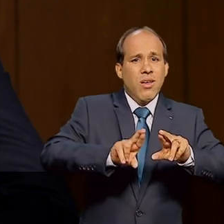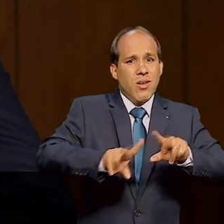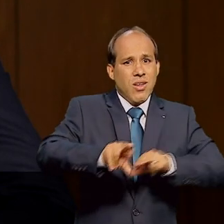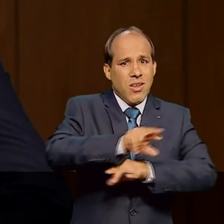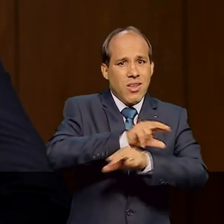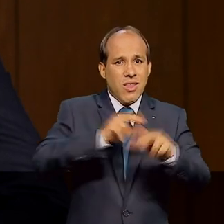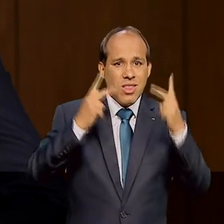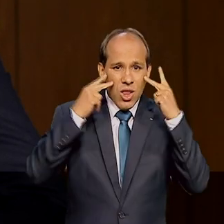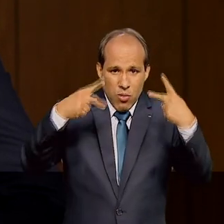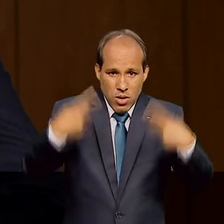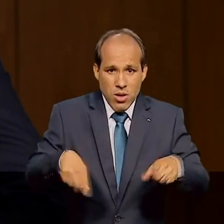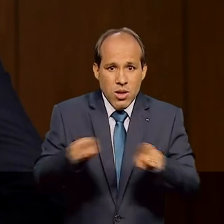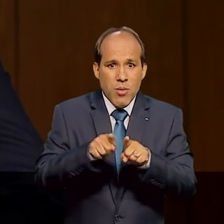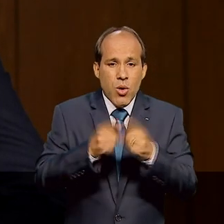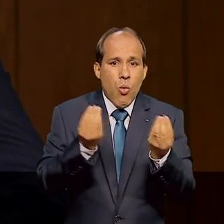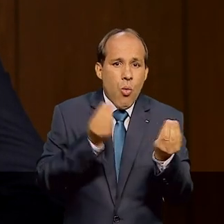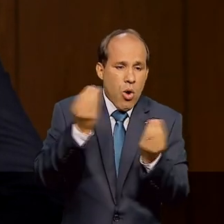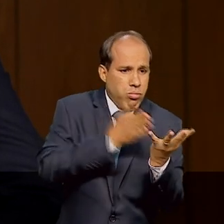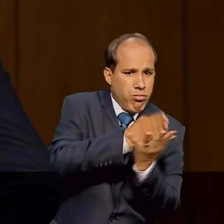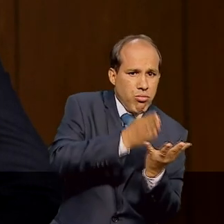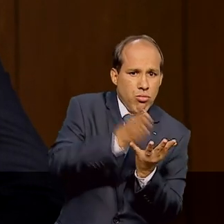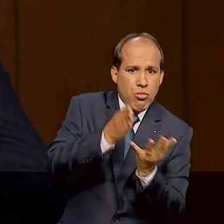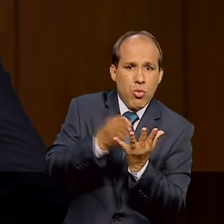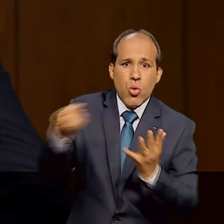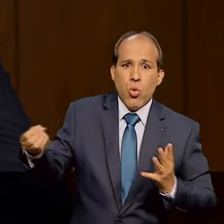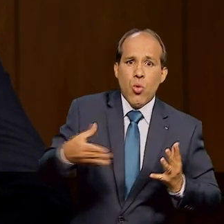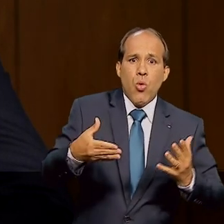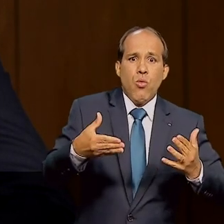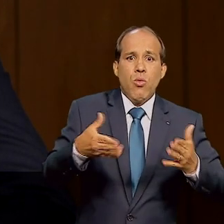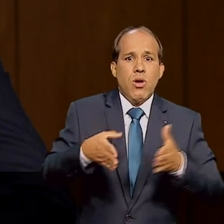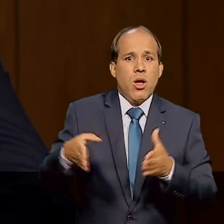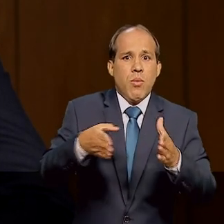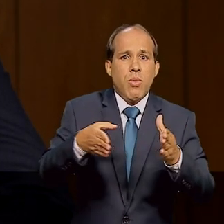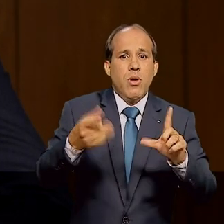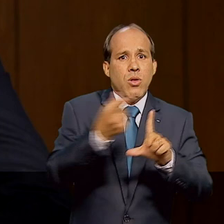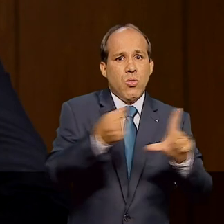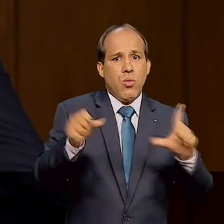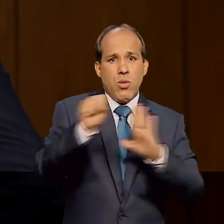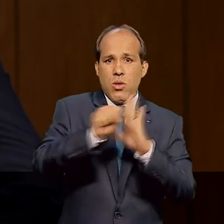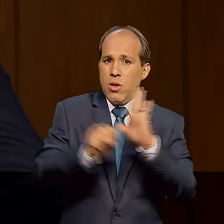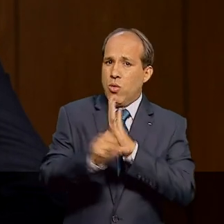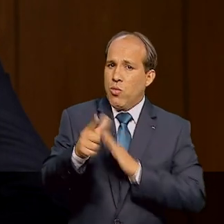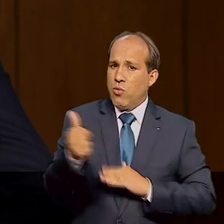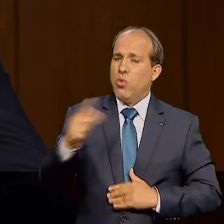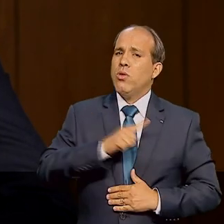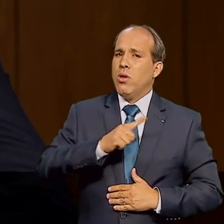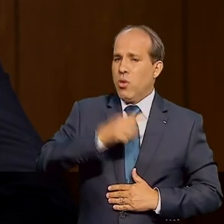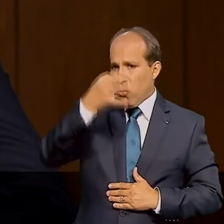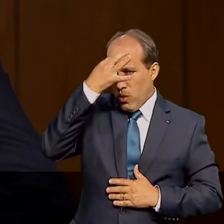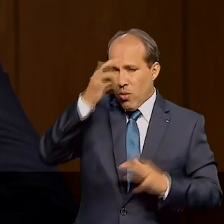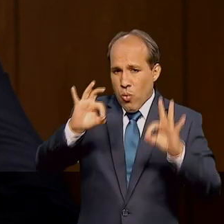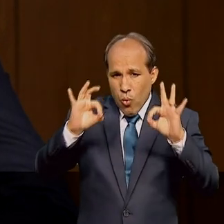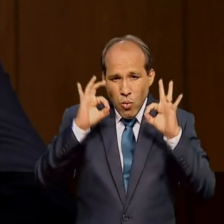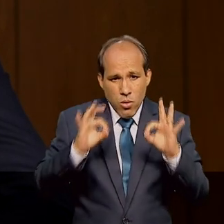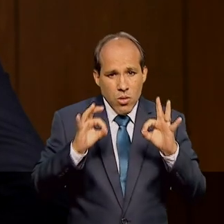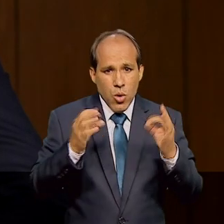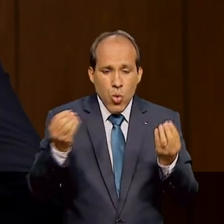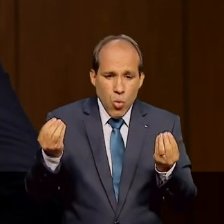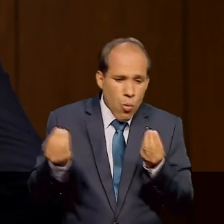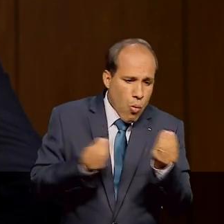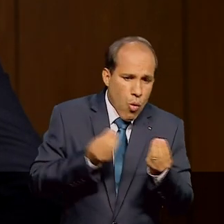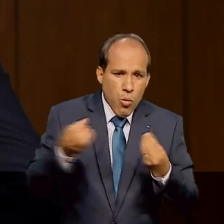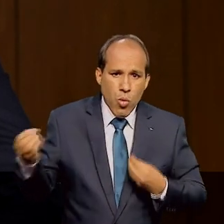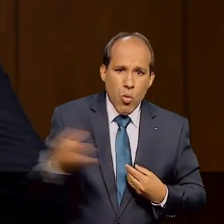desses recursos e definir os novos contornos da economia no século 21 estamos cientes